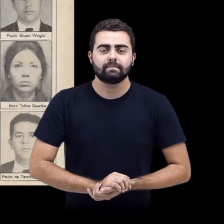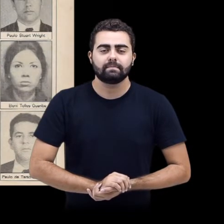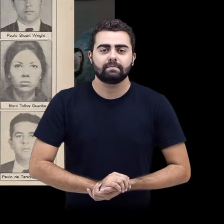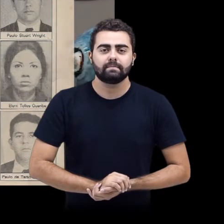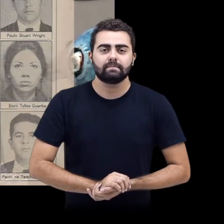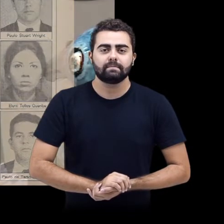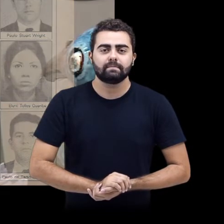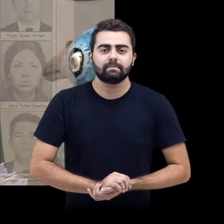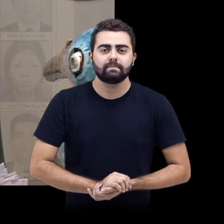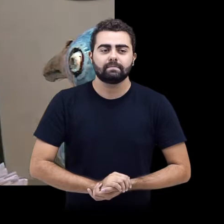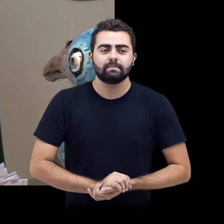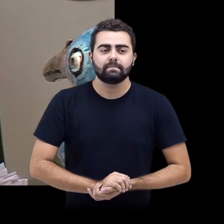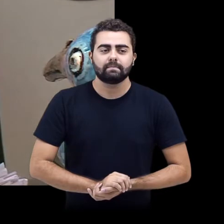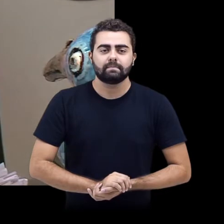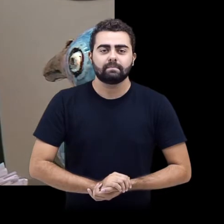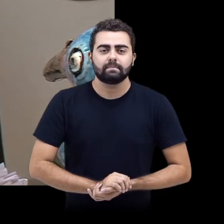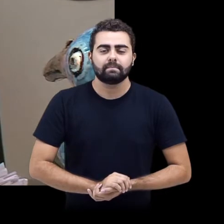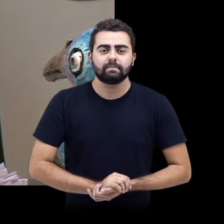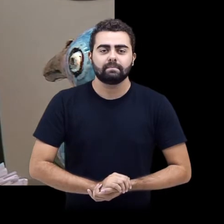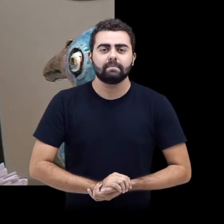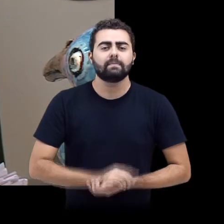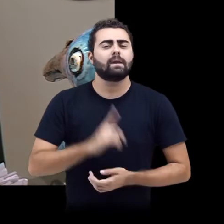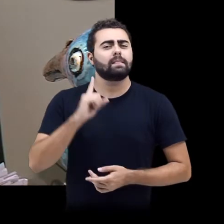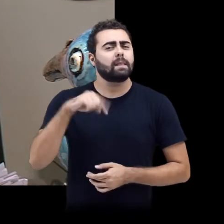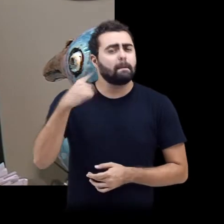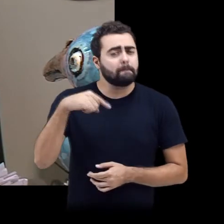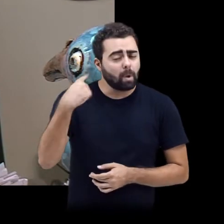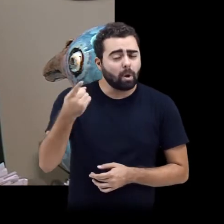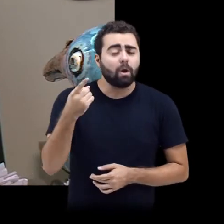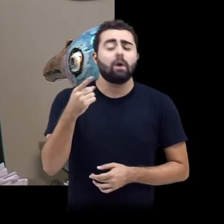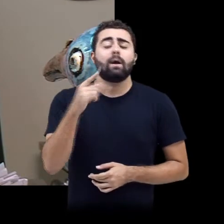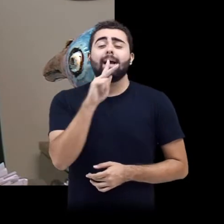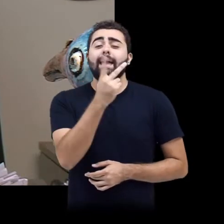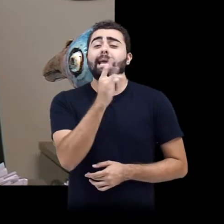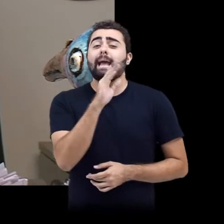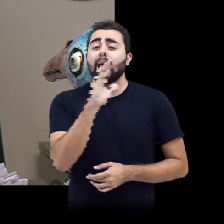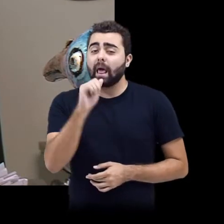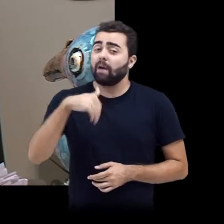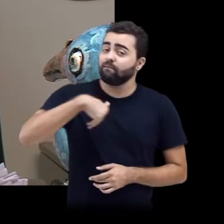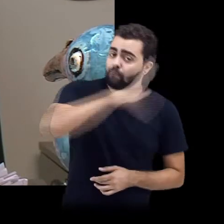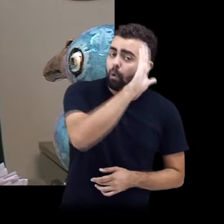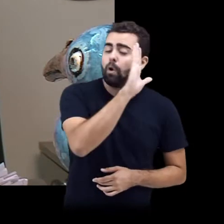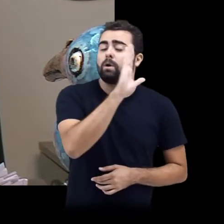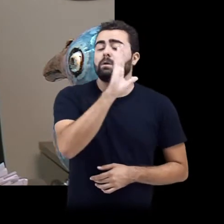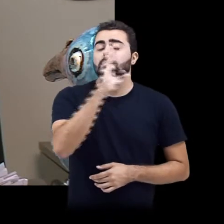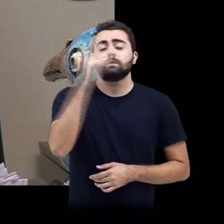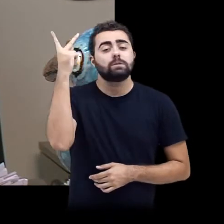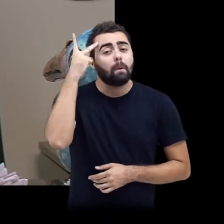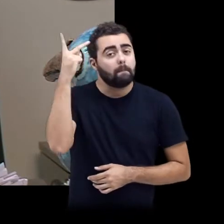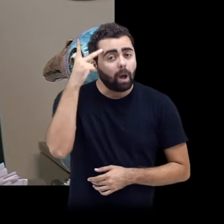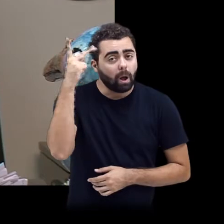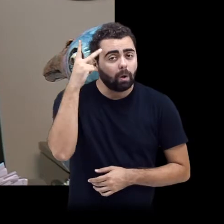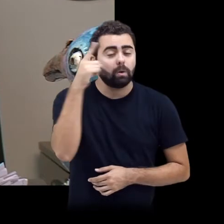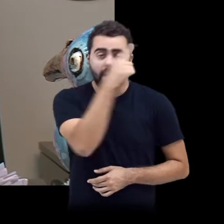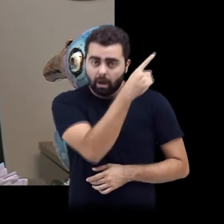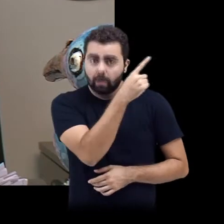homens e mulheres. Tempos depois, ele já na clandestinidade de São Paulo, em São Paulo,